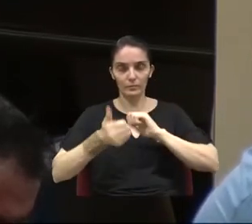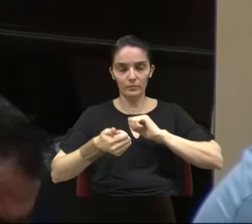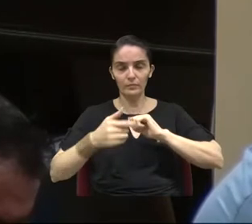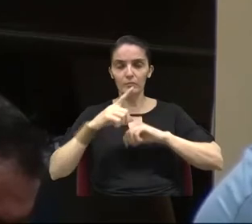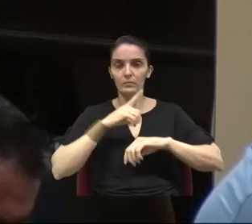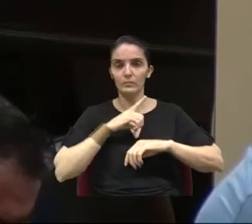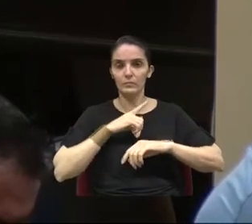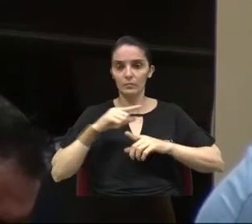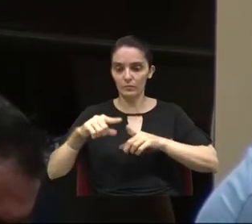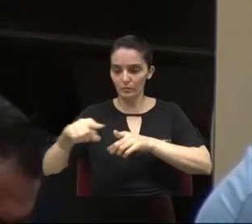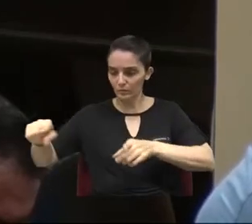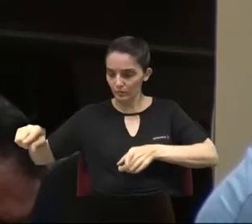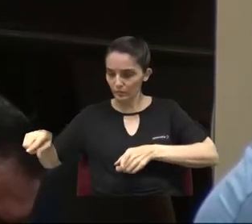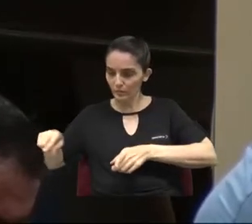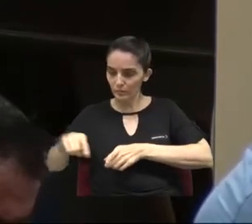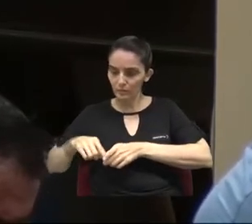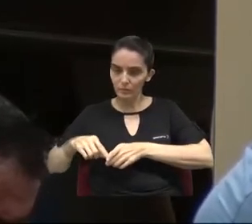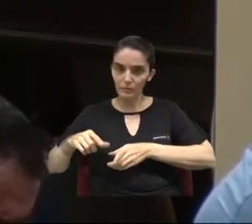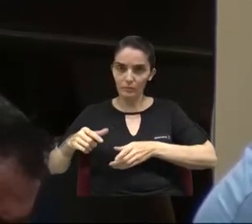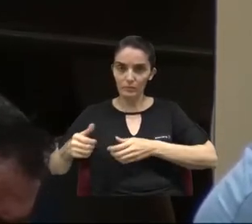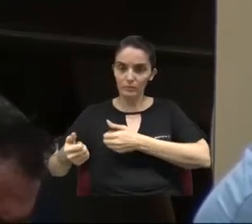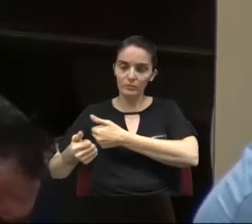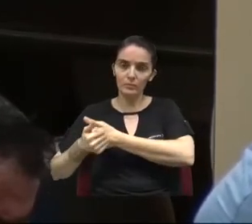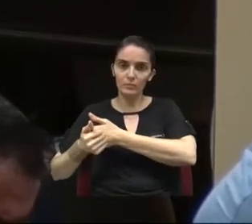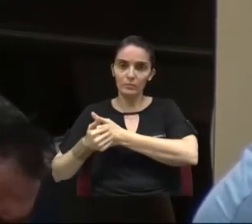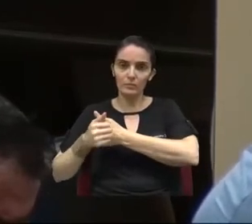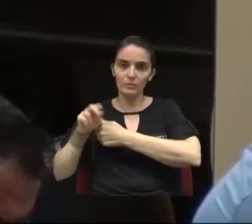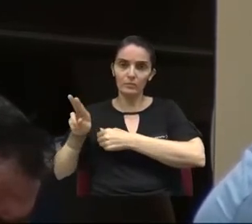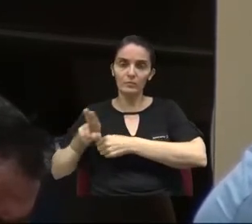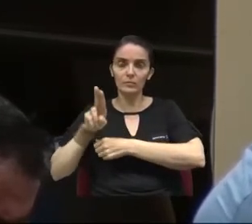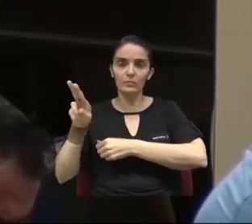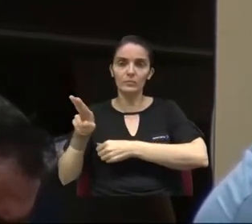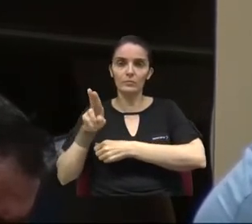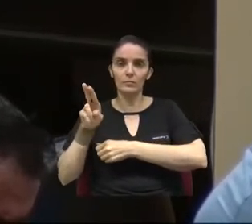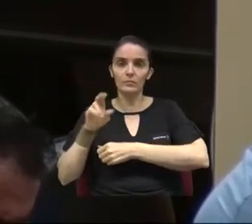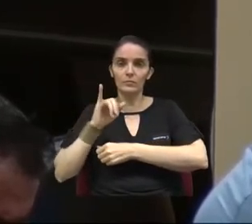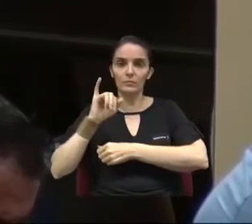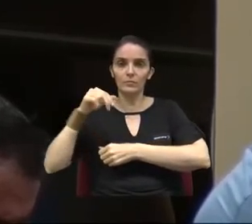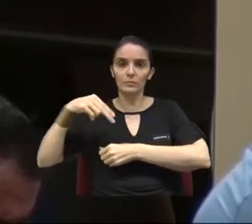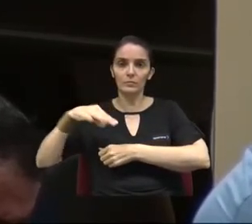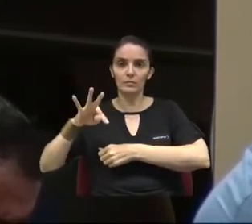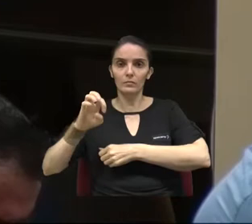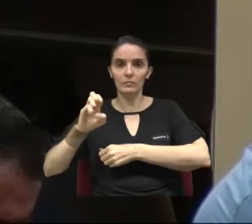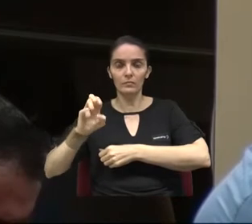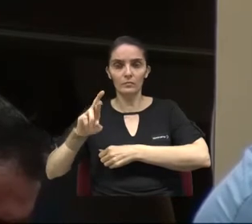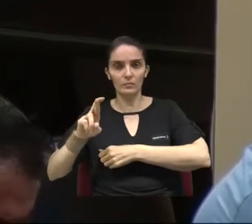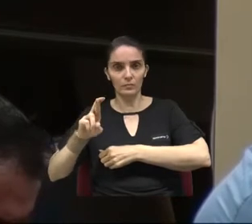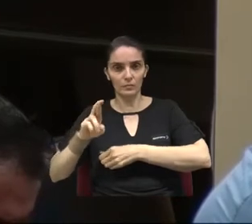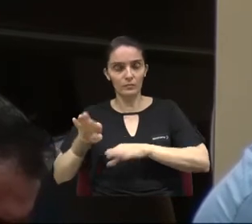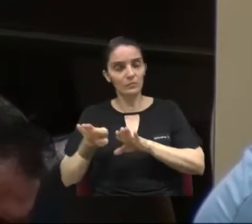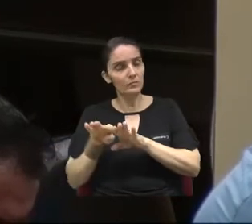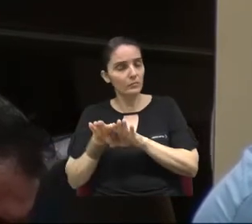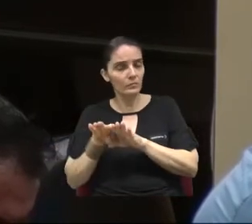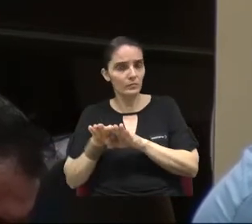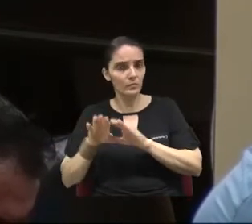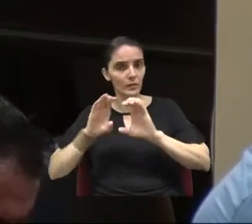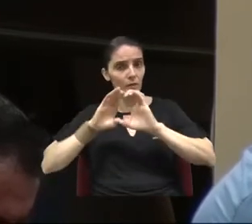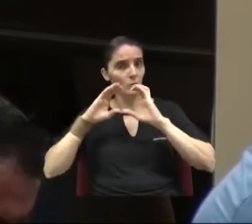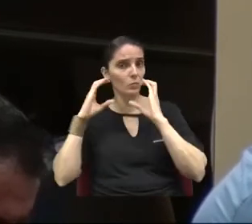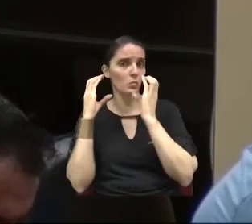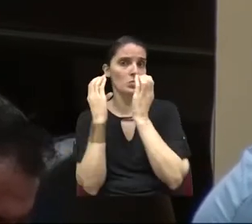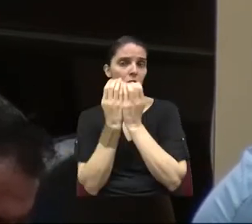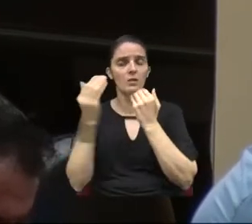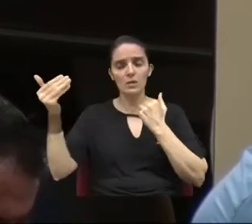Limeirão que era utilizado pela Internacional para treinamento e pela comunidade. Todas as